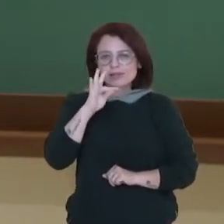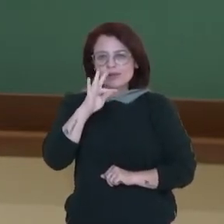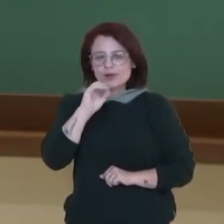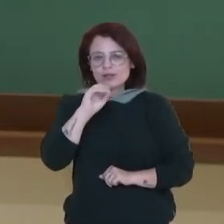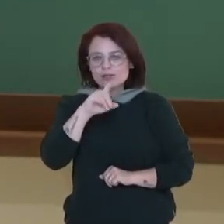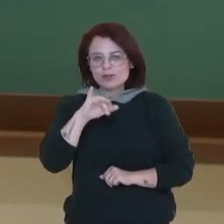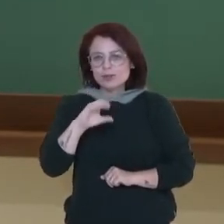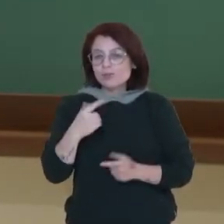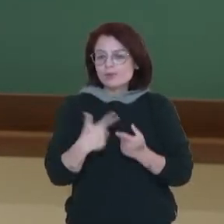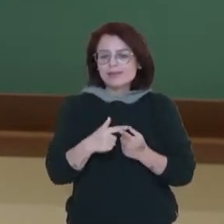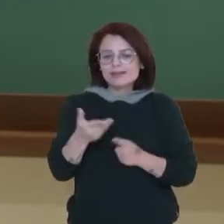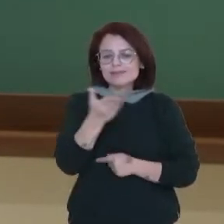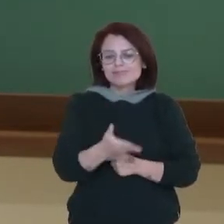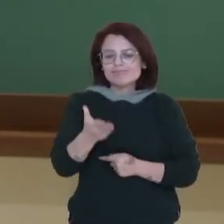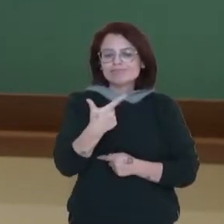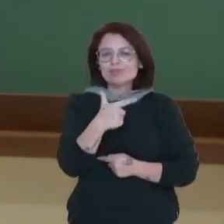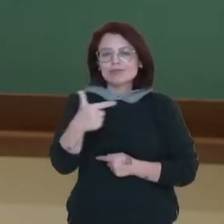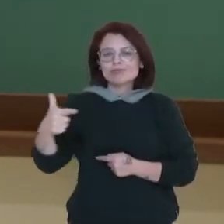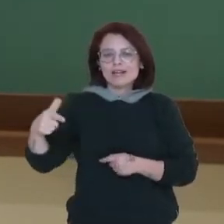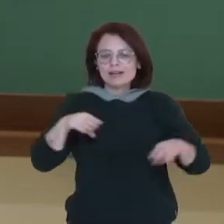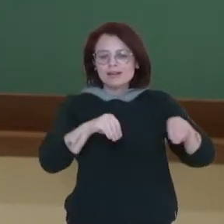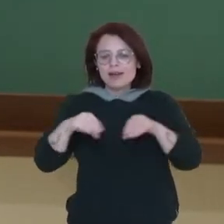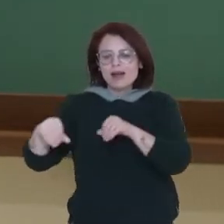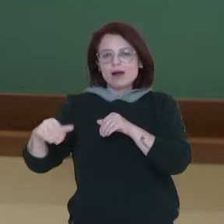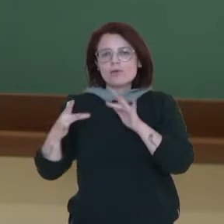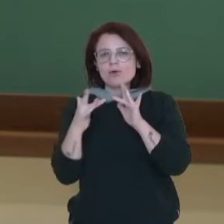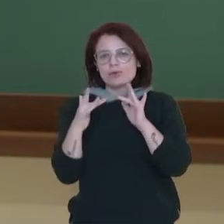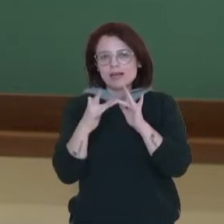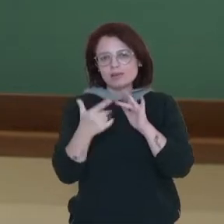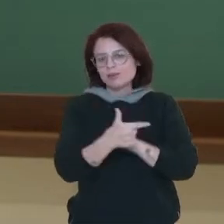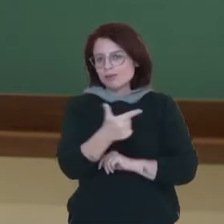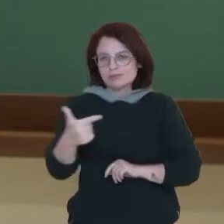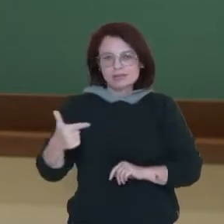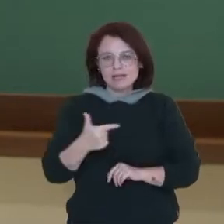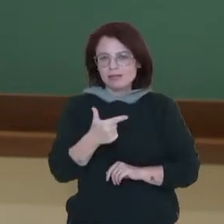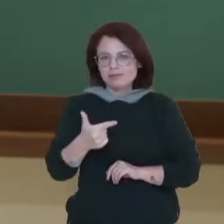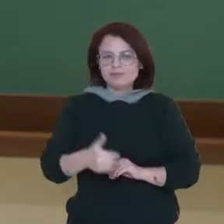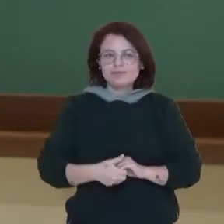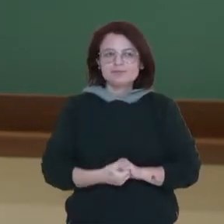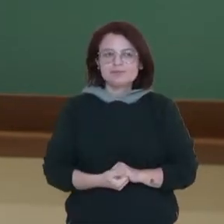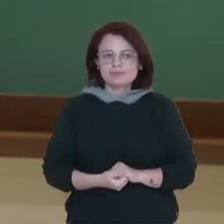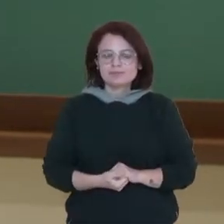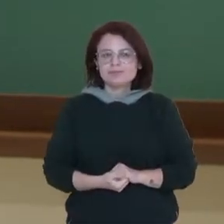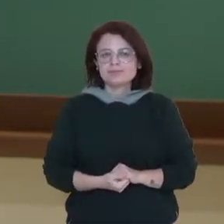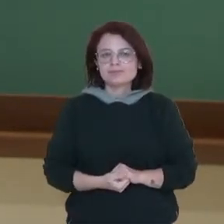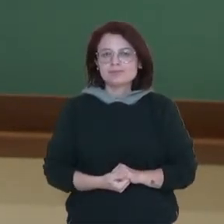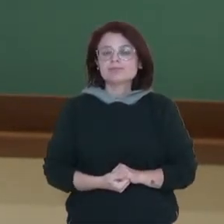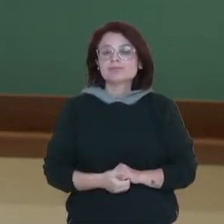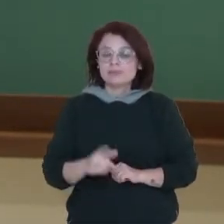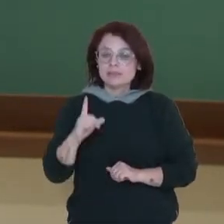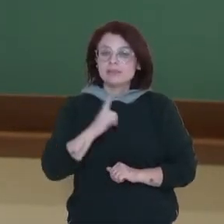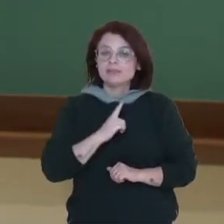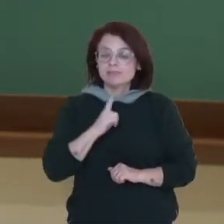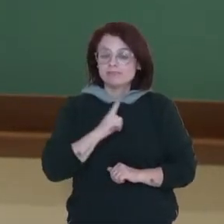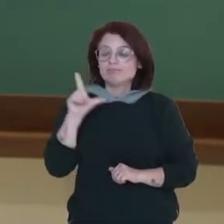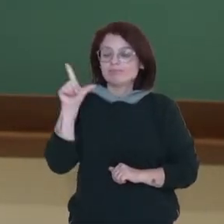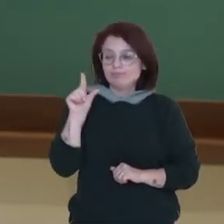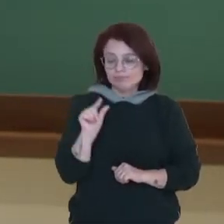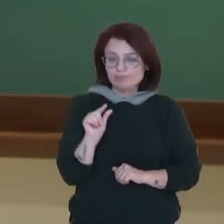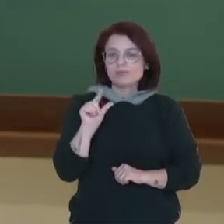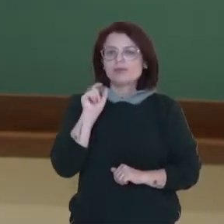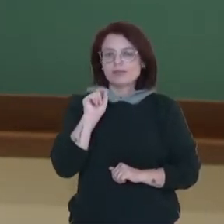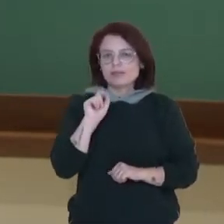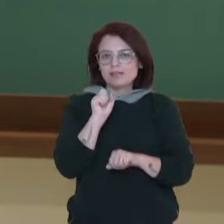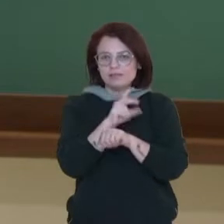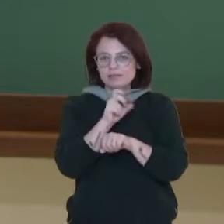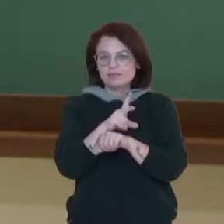estão em contato com o solo, tá? Então, há uma considerável redução na quantidade